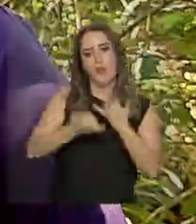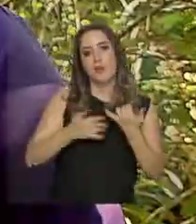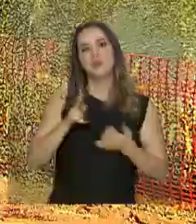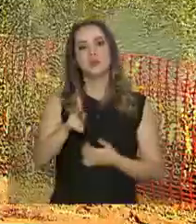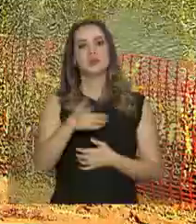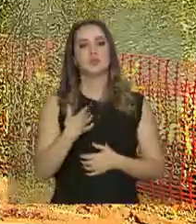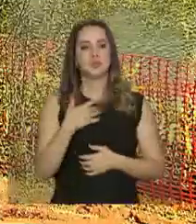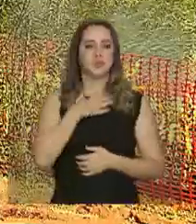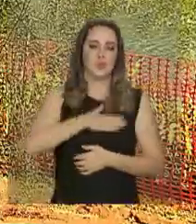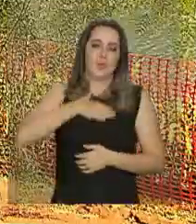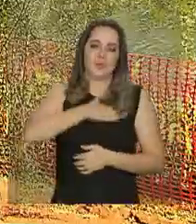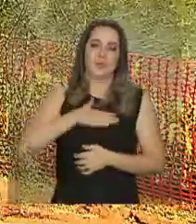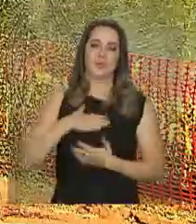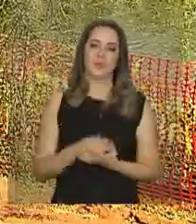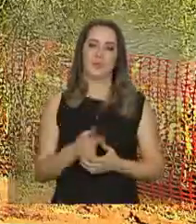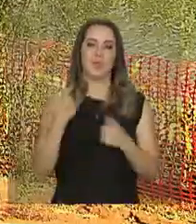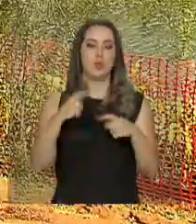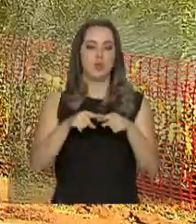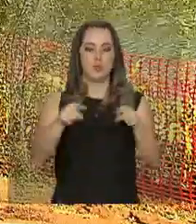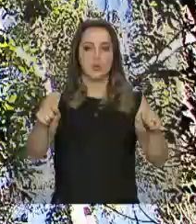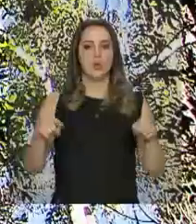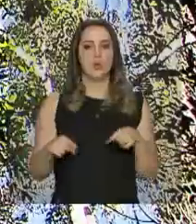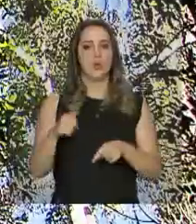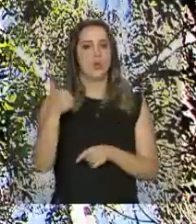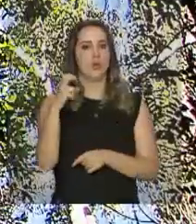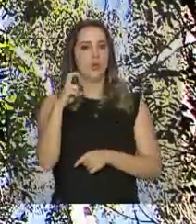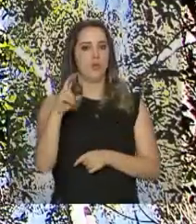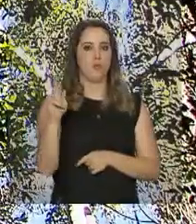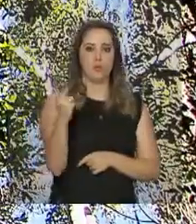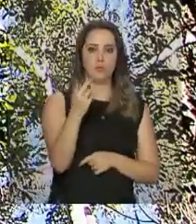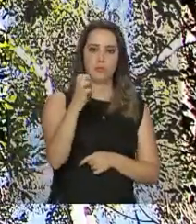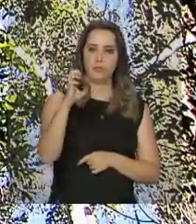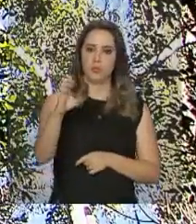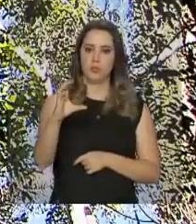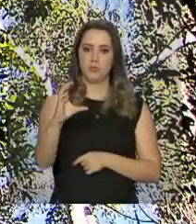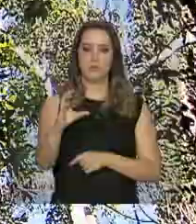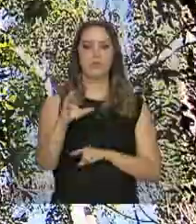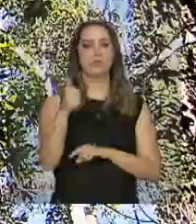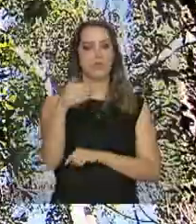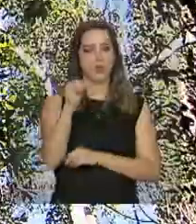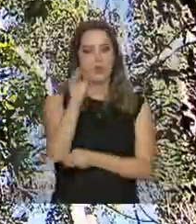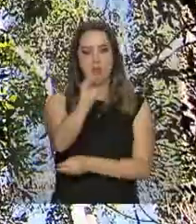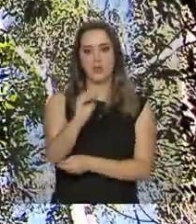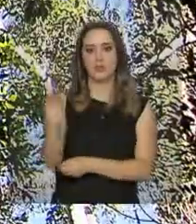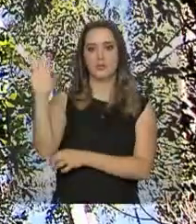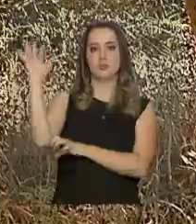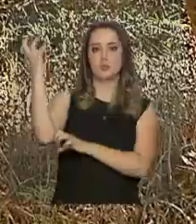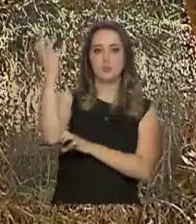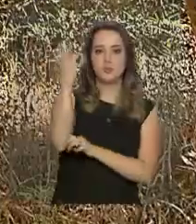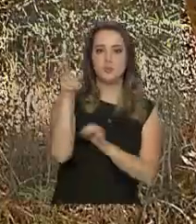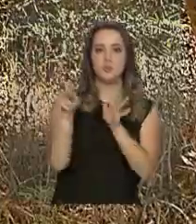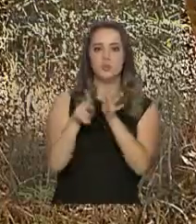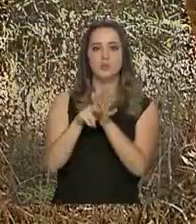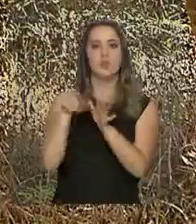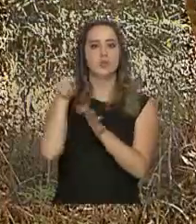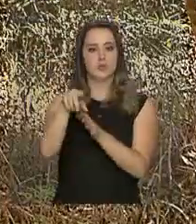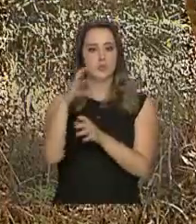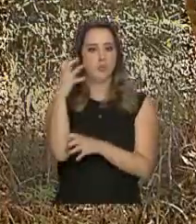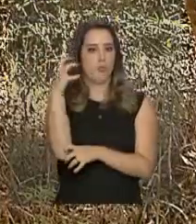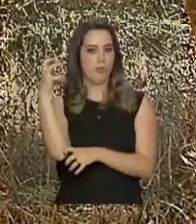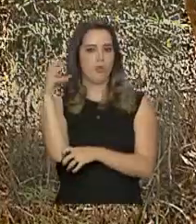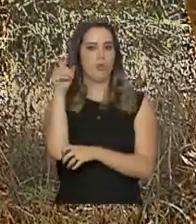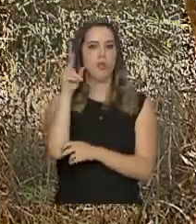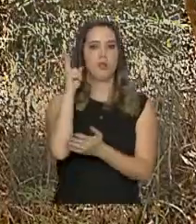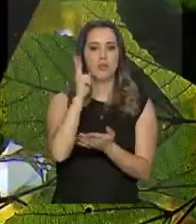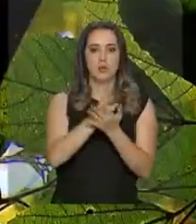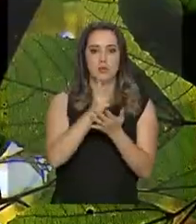me atraiu. A propriedade tem 15 hectares, dos quais 10 estão preservados com plantas nativas. Mesmo sendo uma